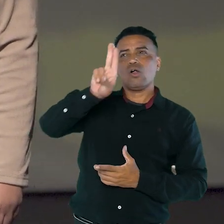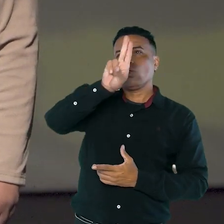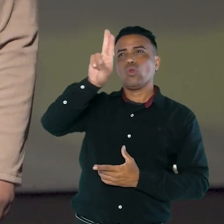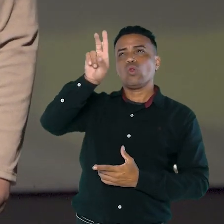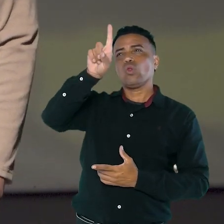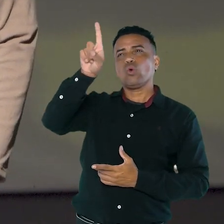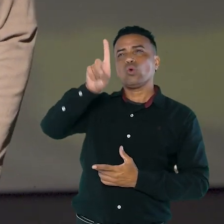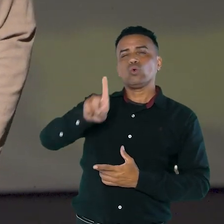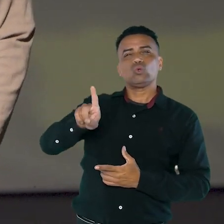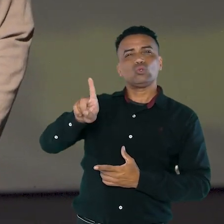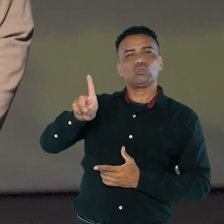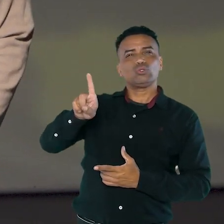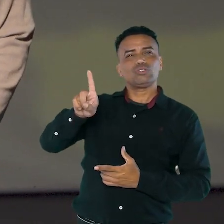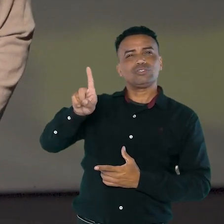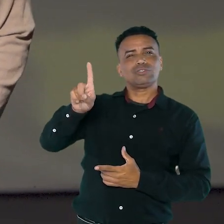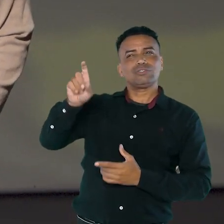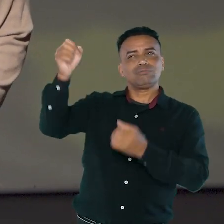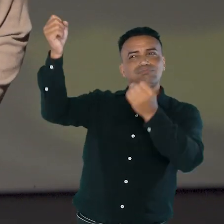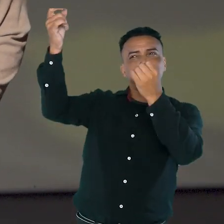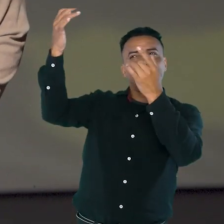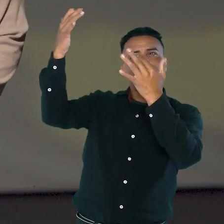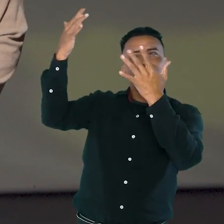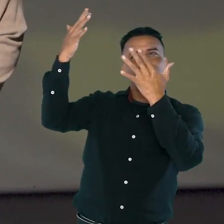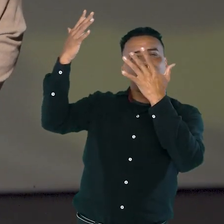que invade a tarde